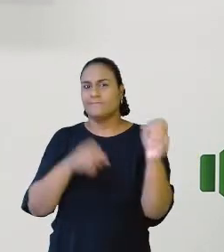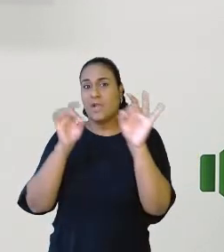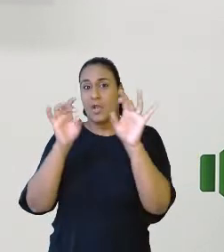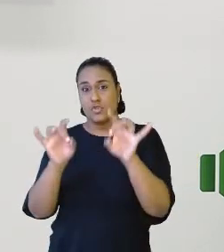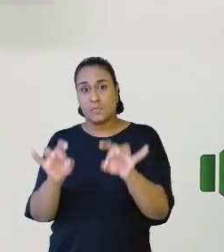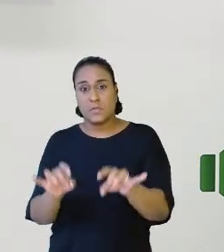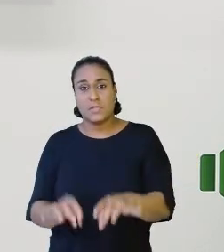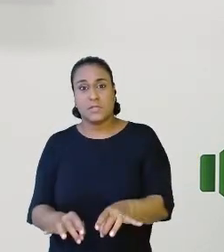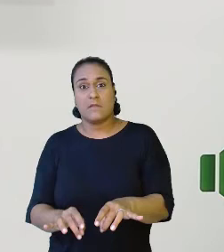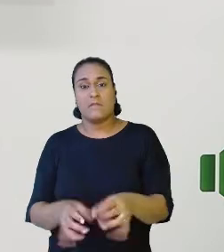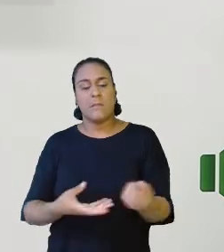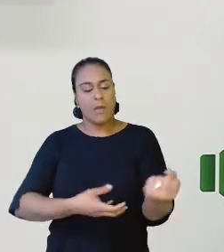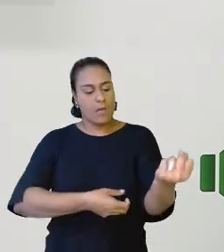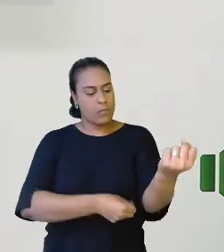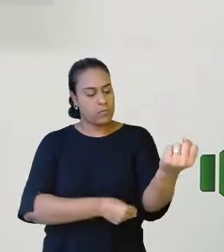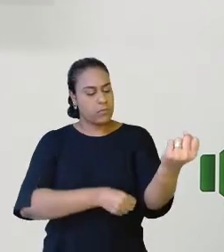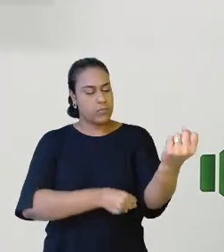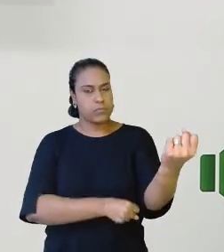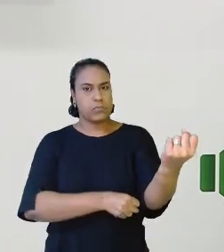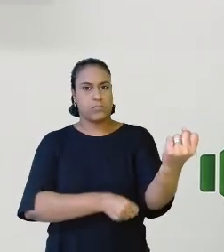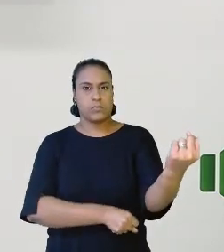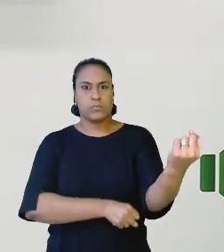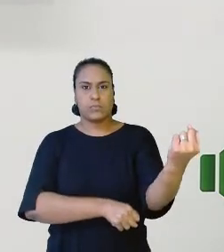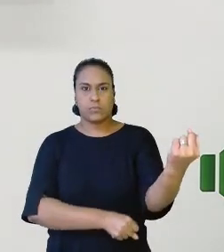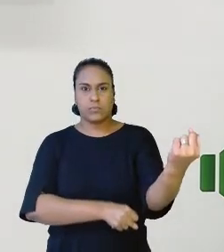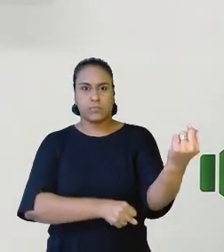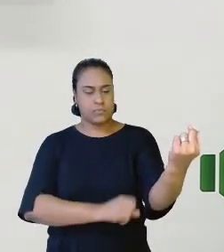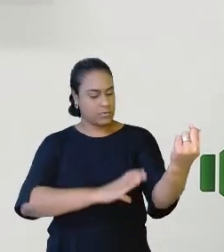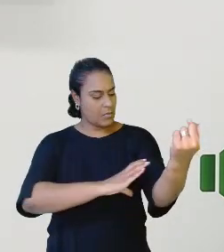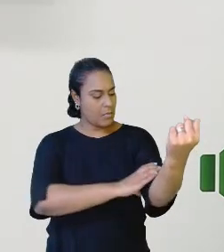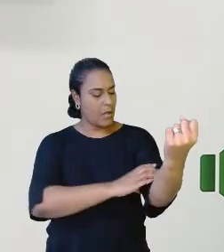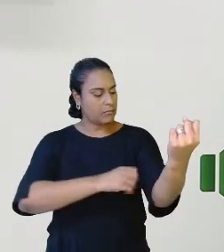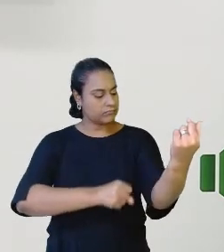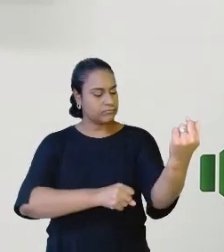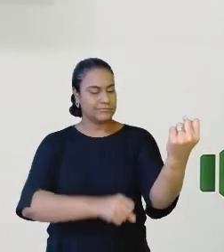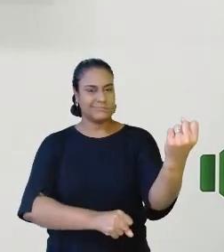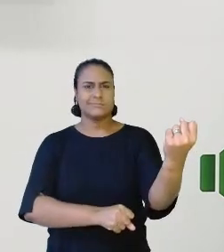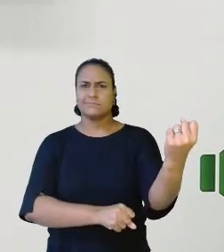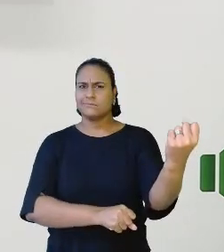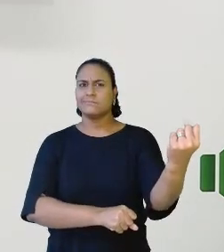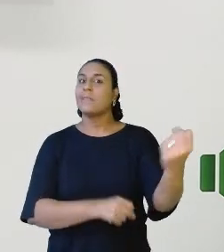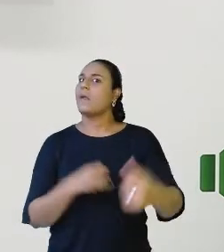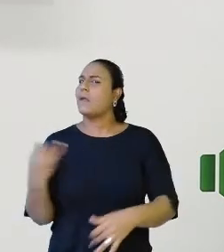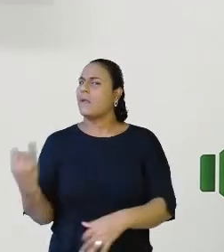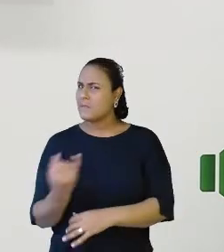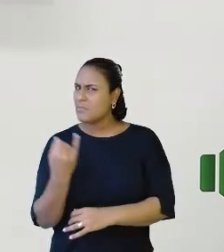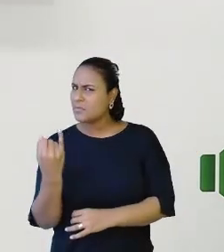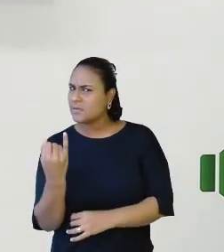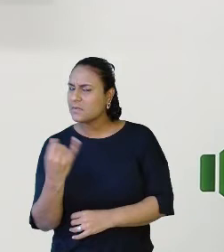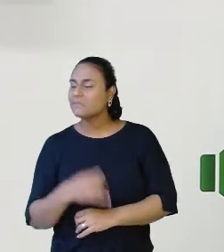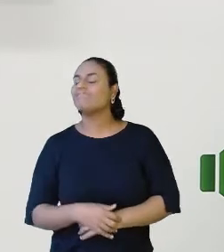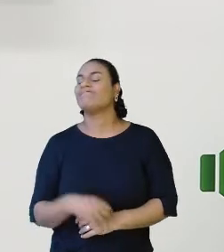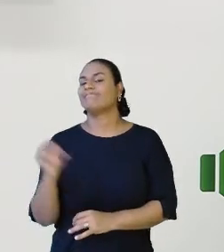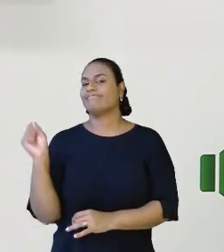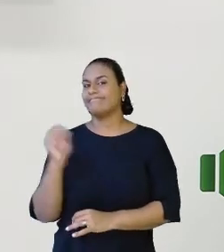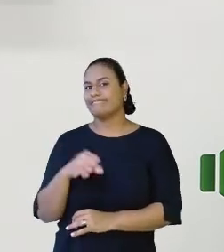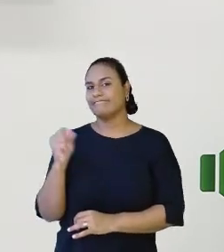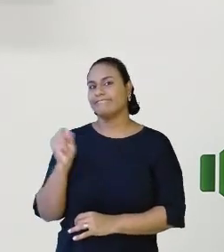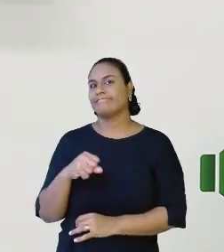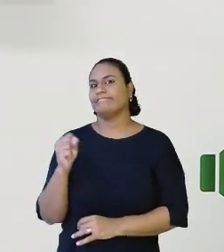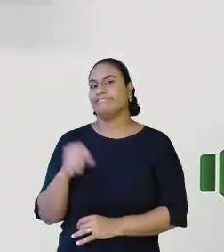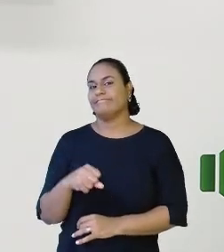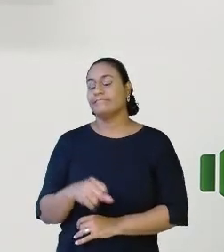específica para aferirmos a nossa pressão. Isso é importante? Sim, é